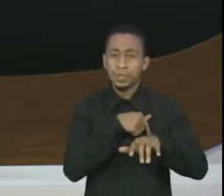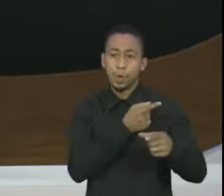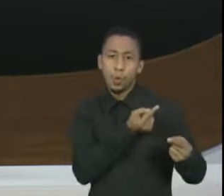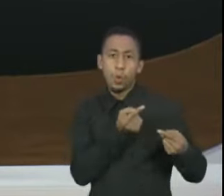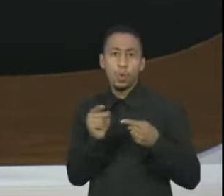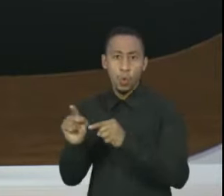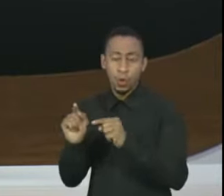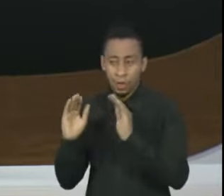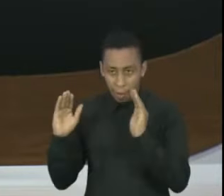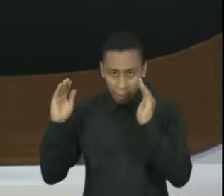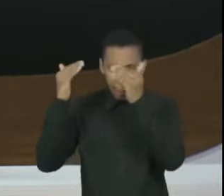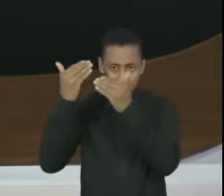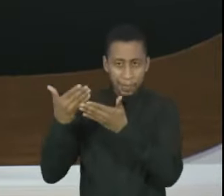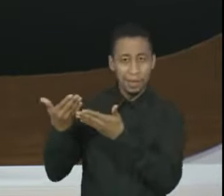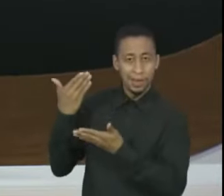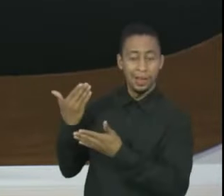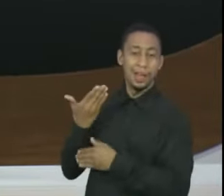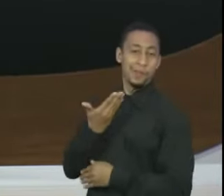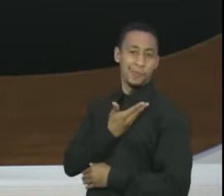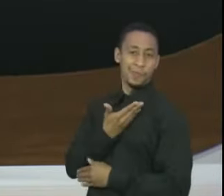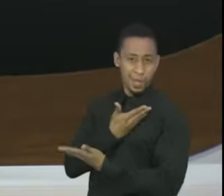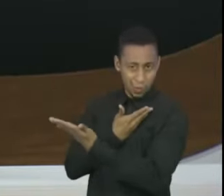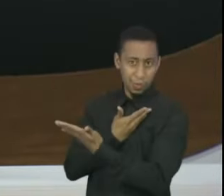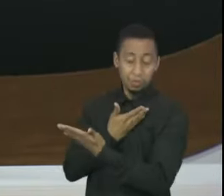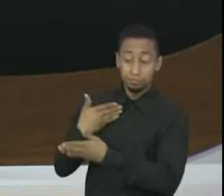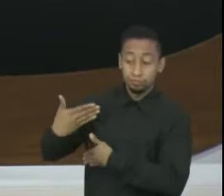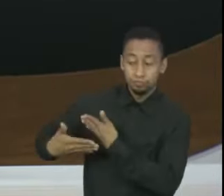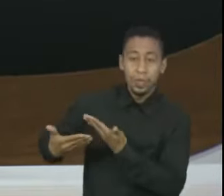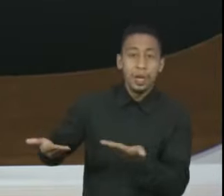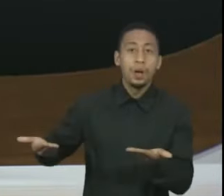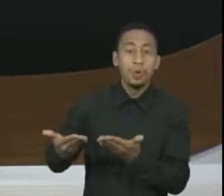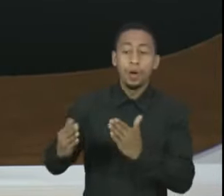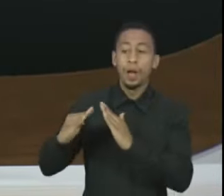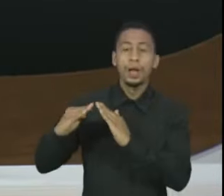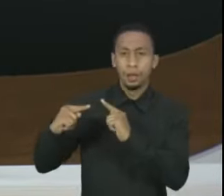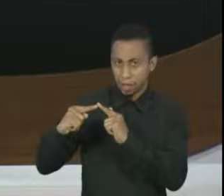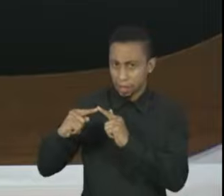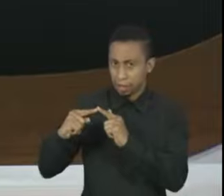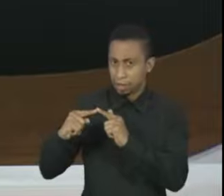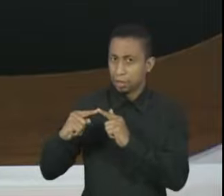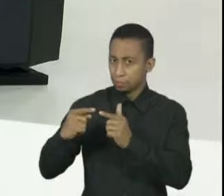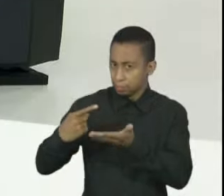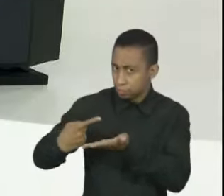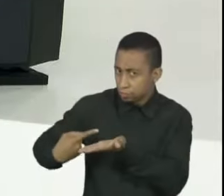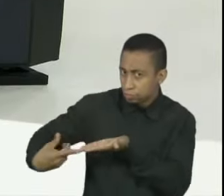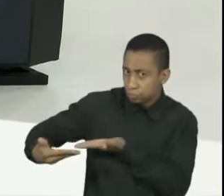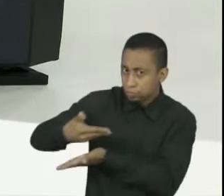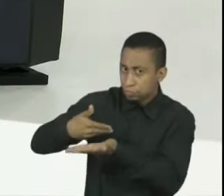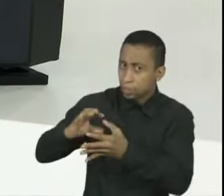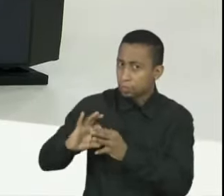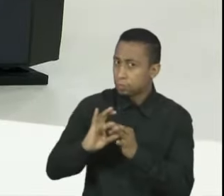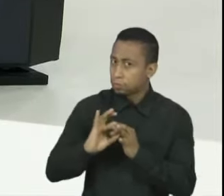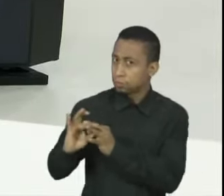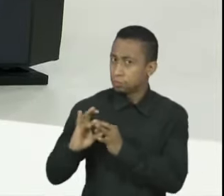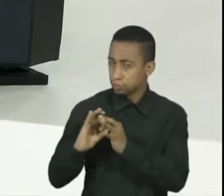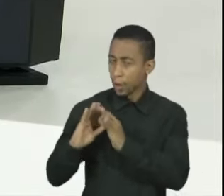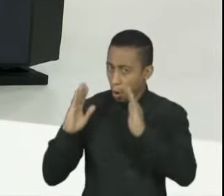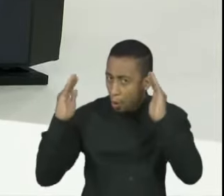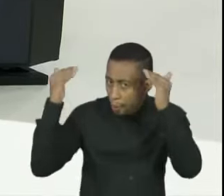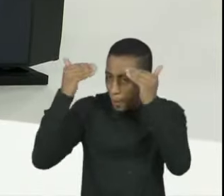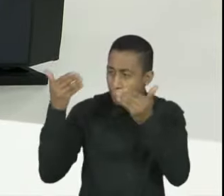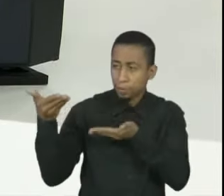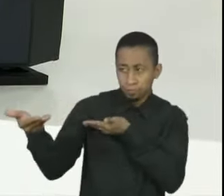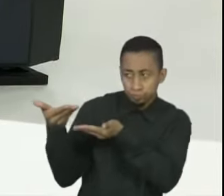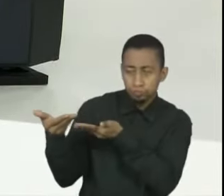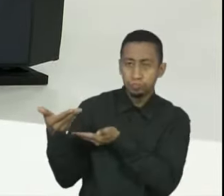de Francisco e como o senhor vê a resposta da igreja igreja está unida e ao redor do seu papo aí e